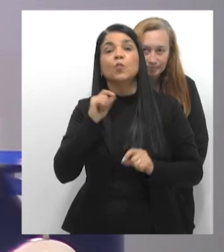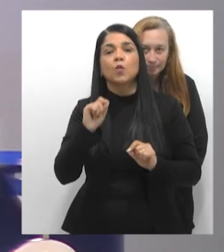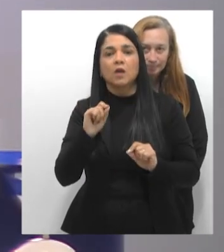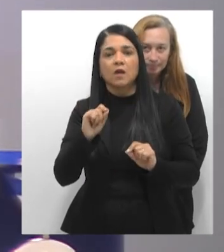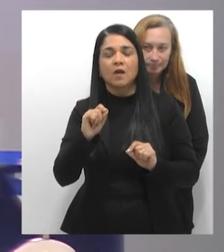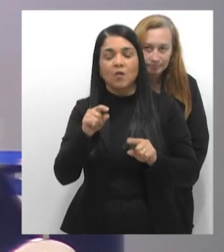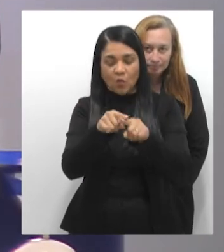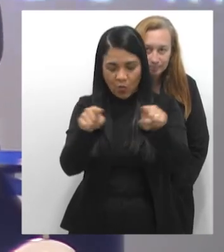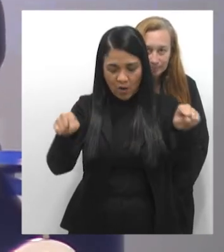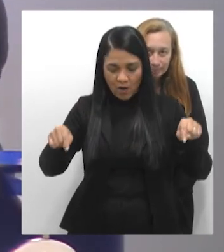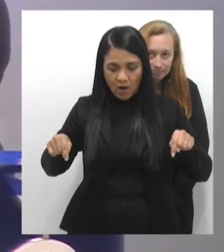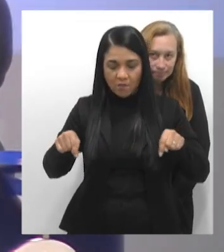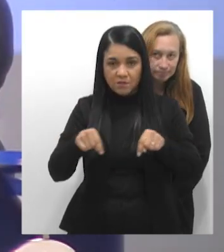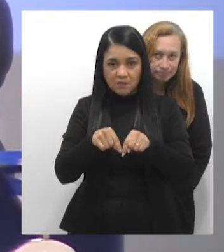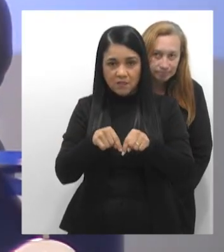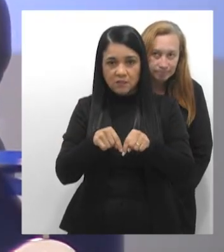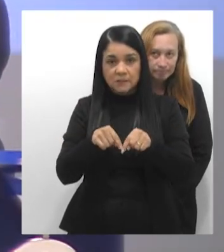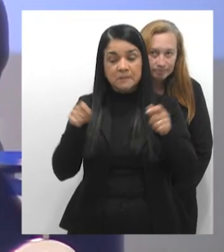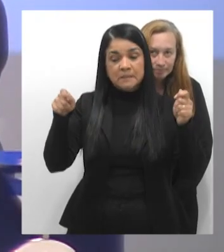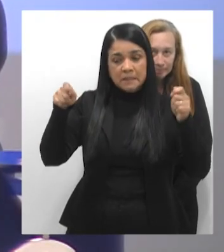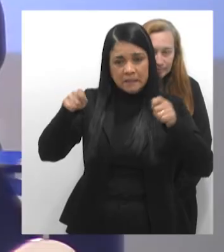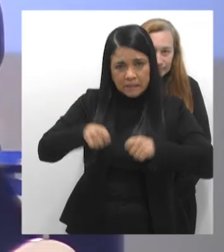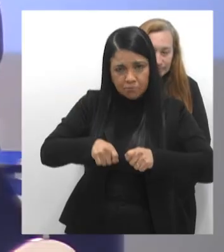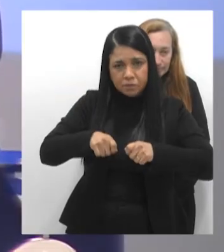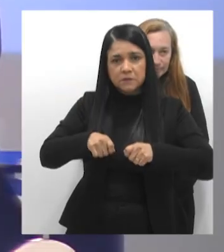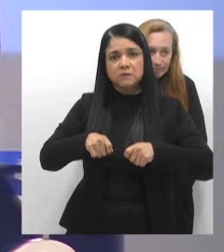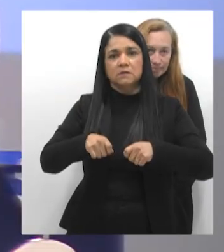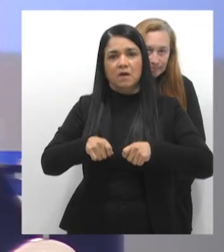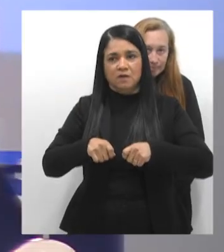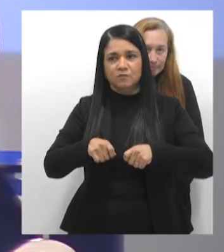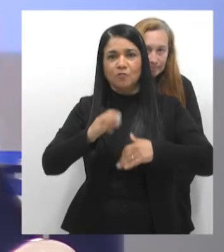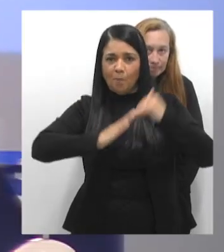um gabinete capacitado.